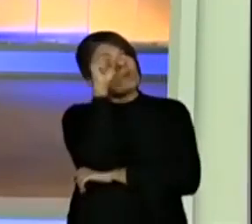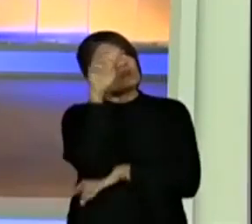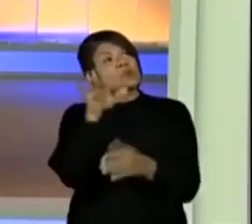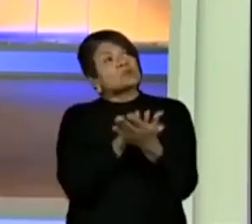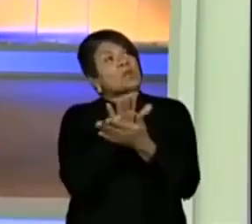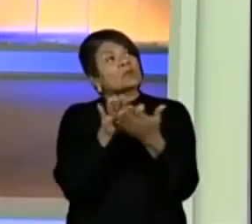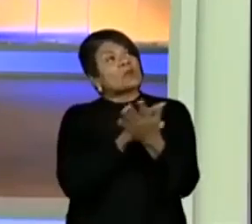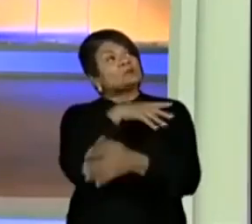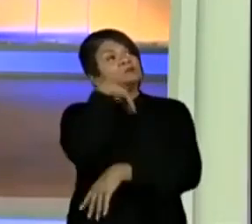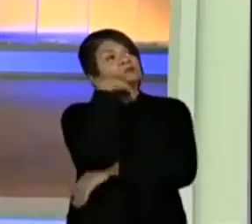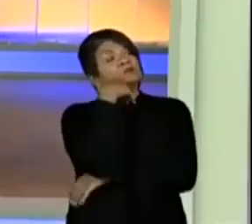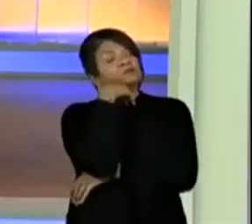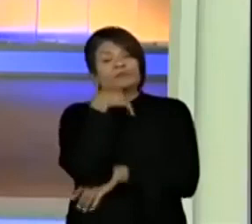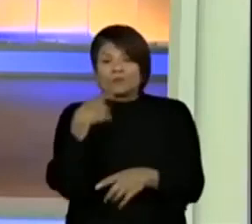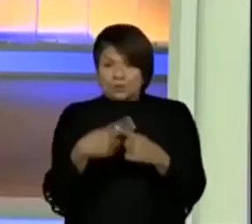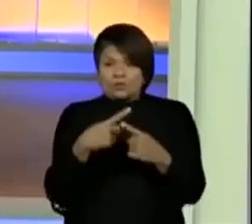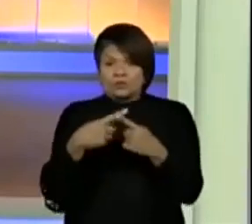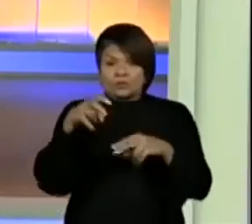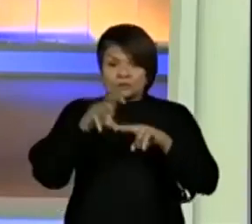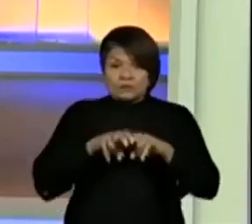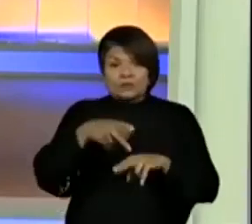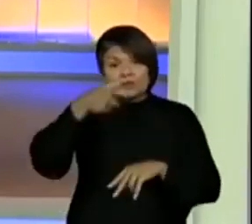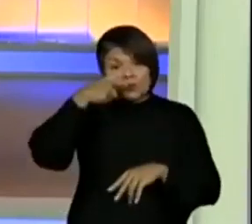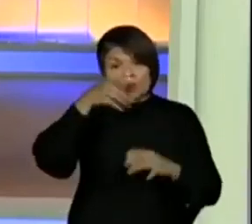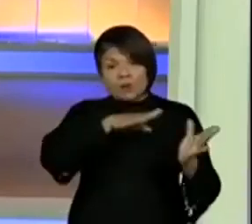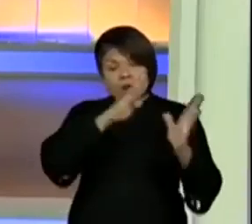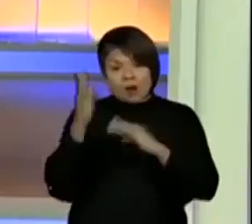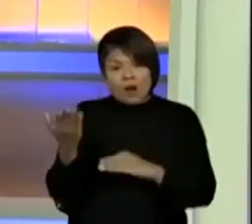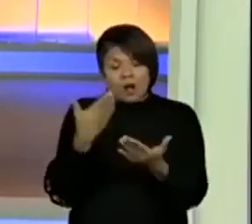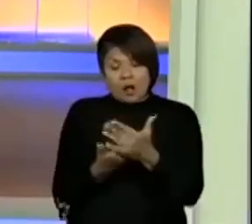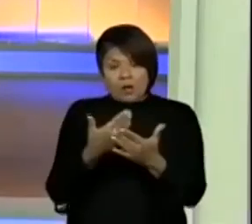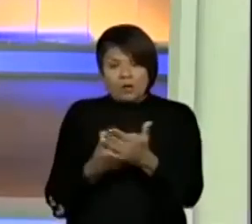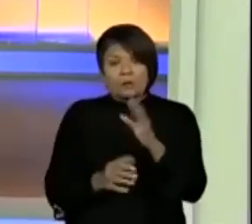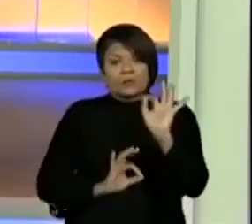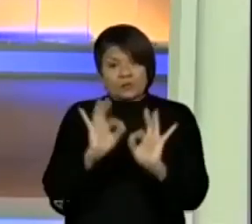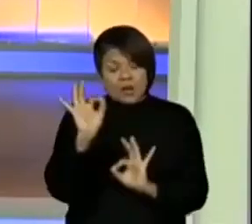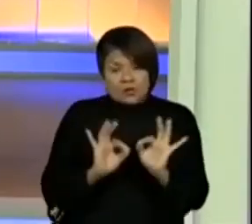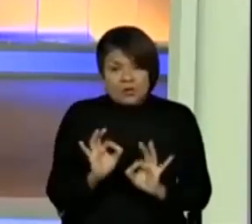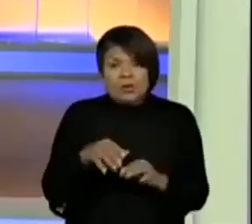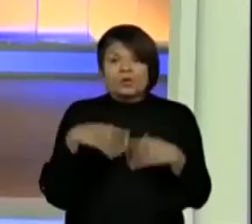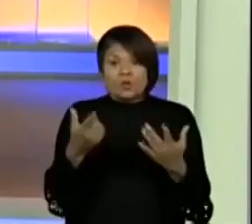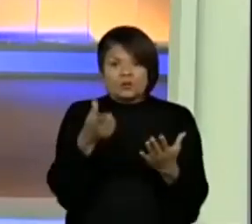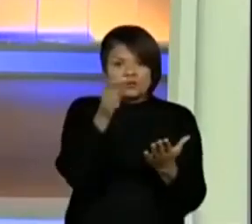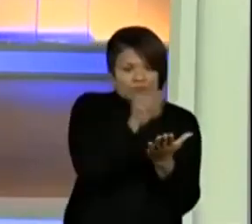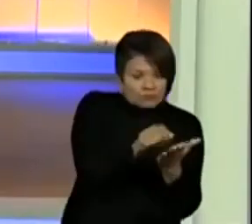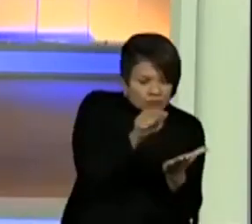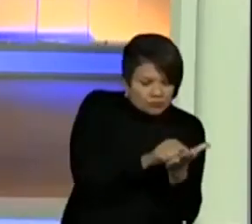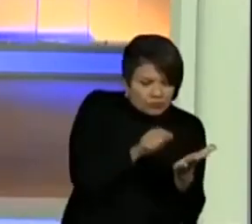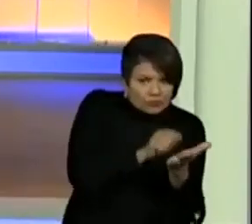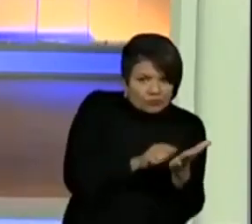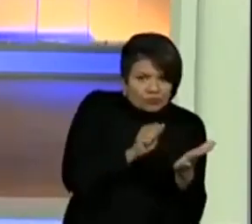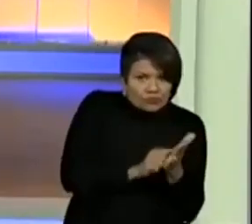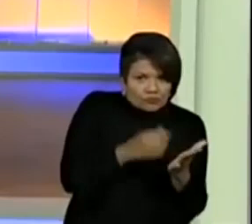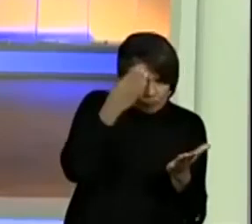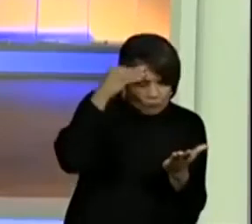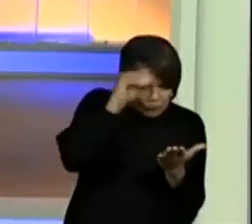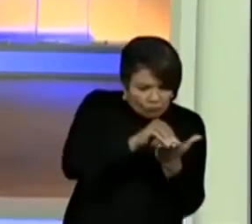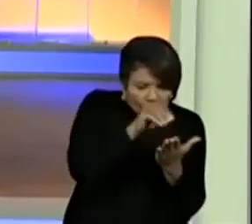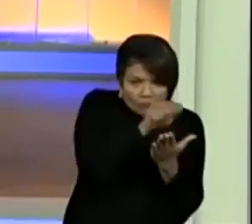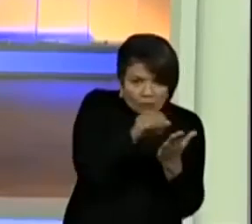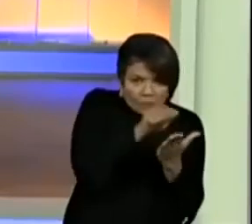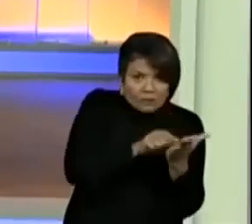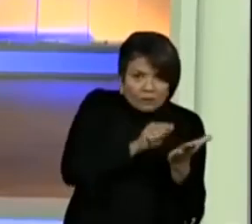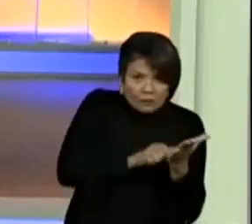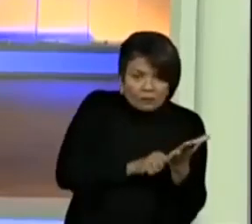na realidade a gente está. Então, você está sentado, está assistindo a aula, você se preparou. Então, quando você vai lá e registra a aula, você tem